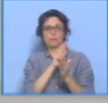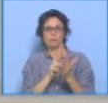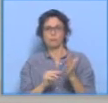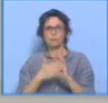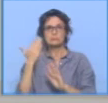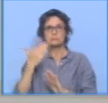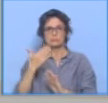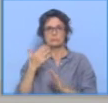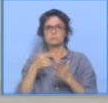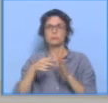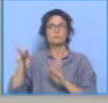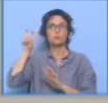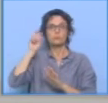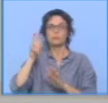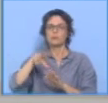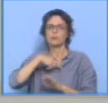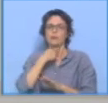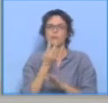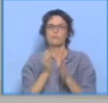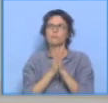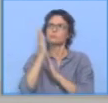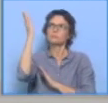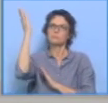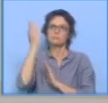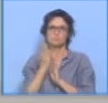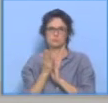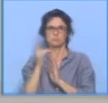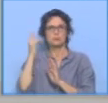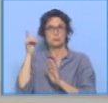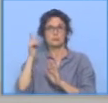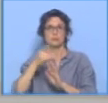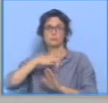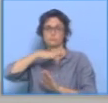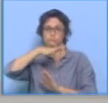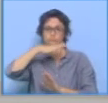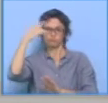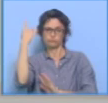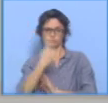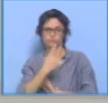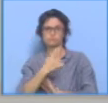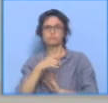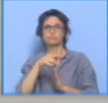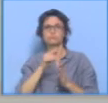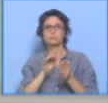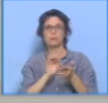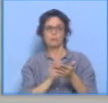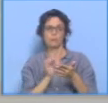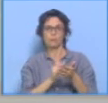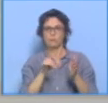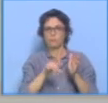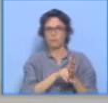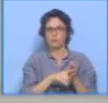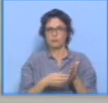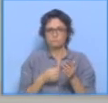escutarás a voz do Senhor teu Deus, cumprindo os seus preceitos e mandamentos que estão escritos no livro da lei. Aqui